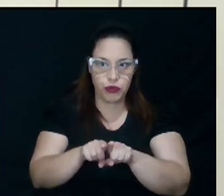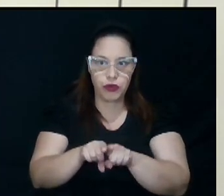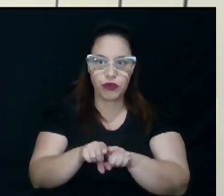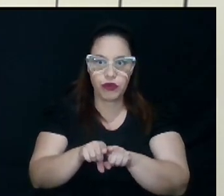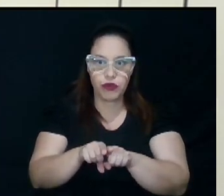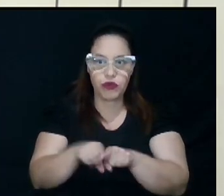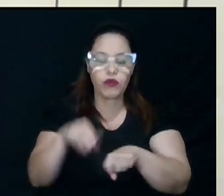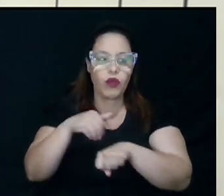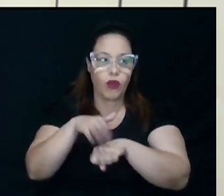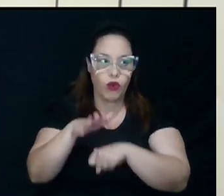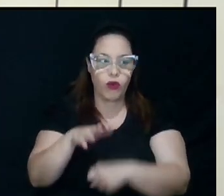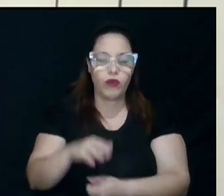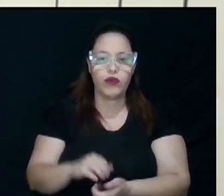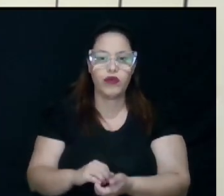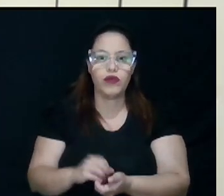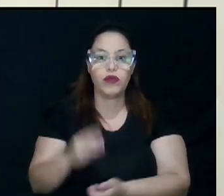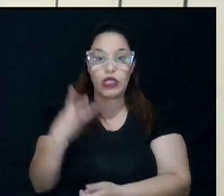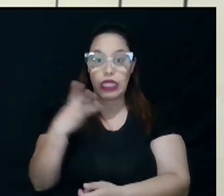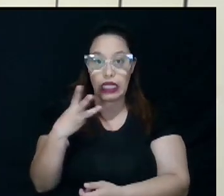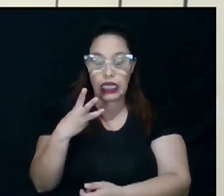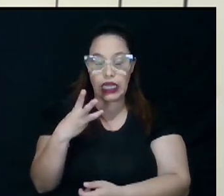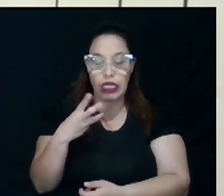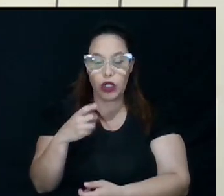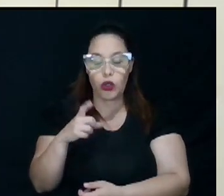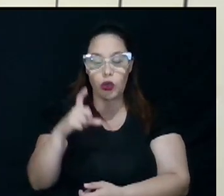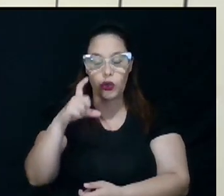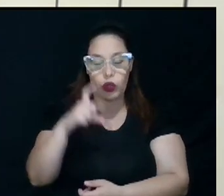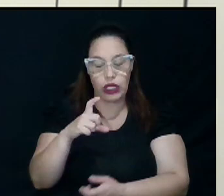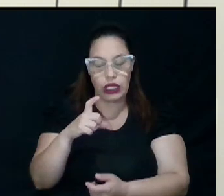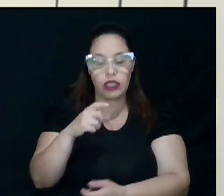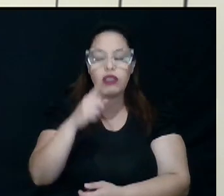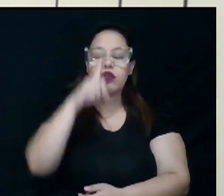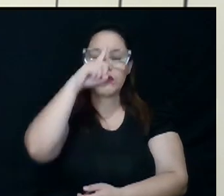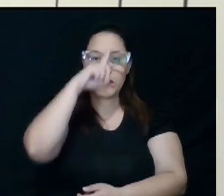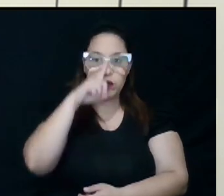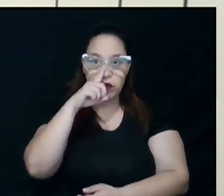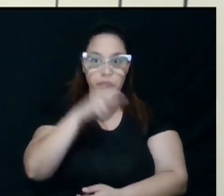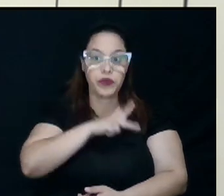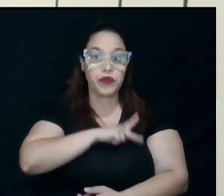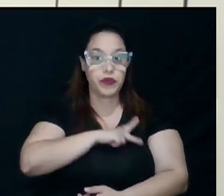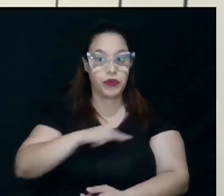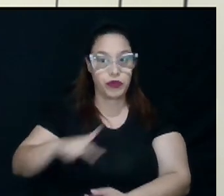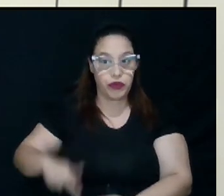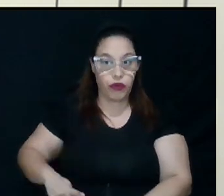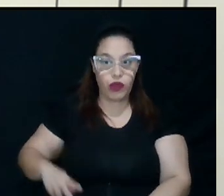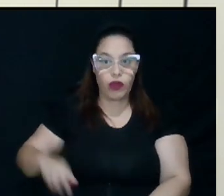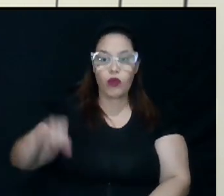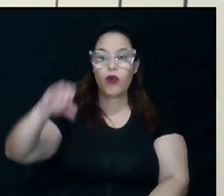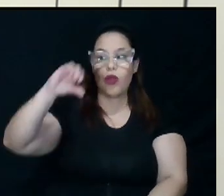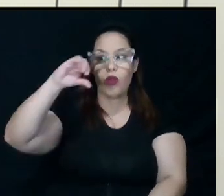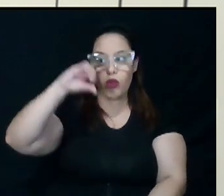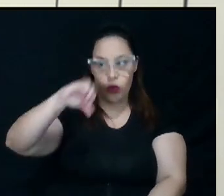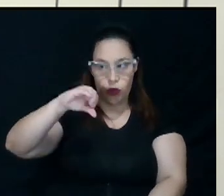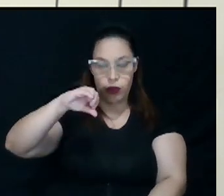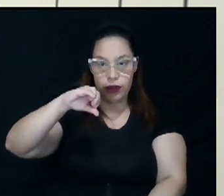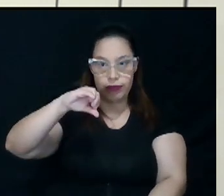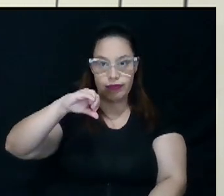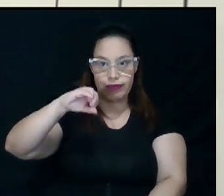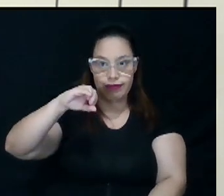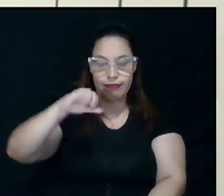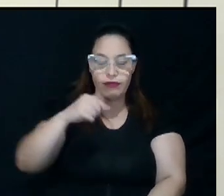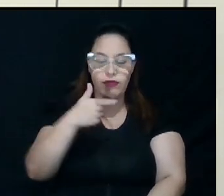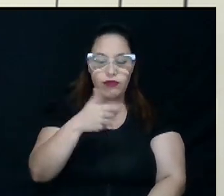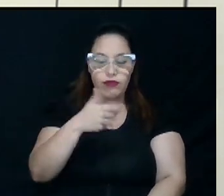o 3º cartão amarelo na última rodada. A Ponte está na 9ª colocação com 26 pontos,